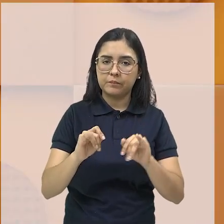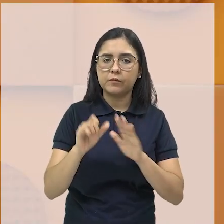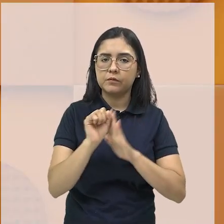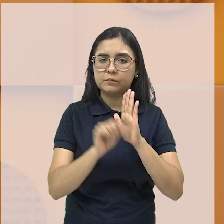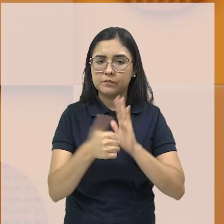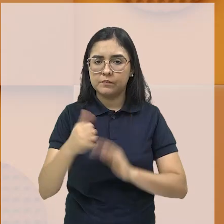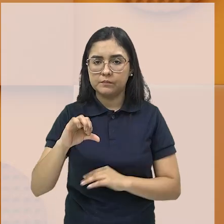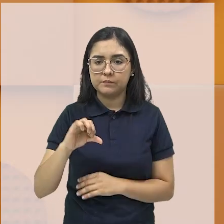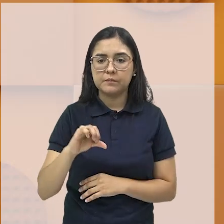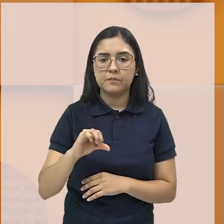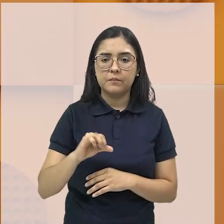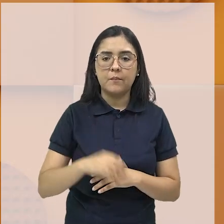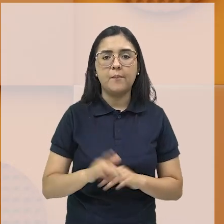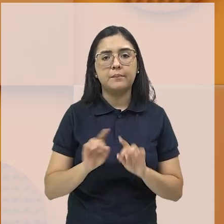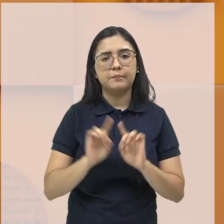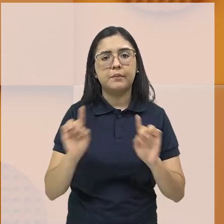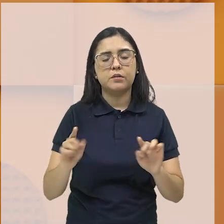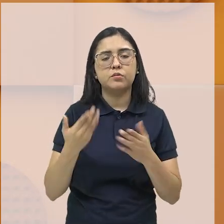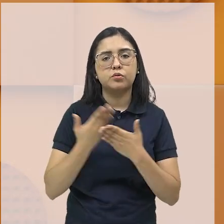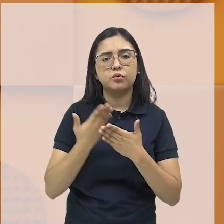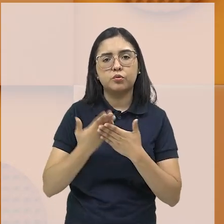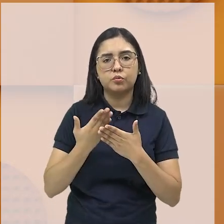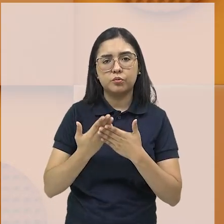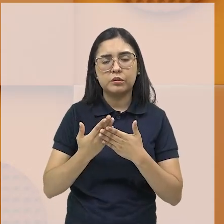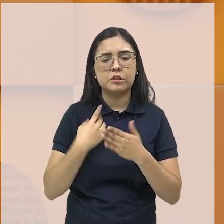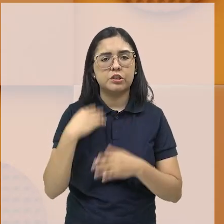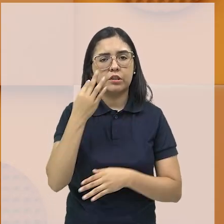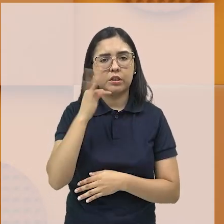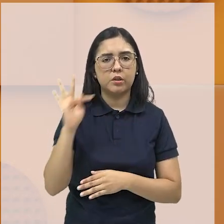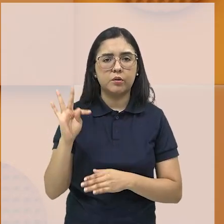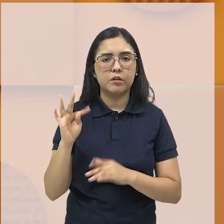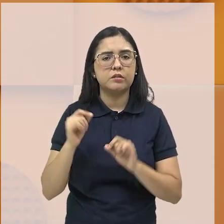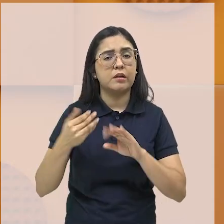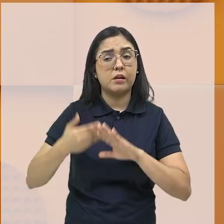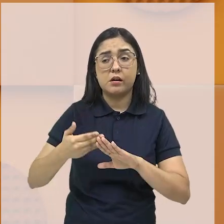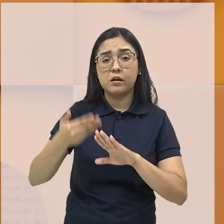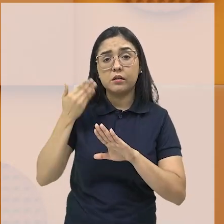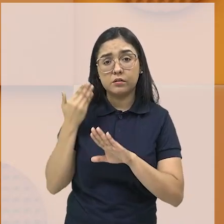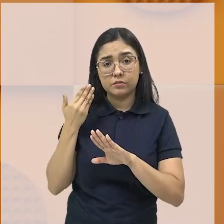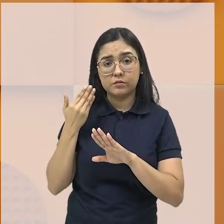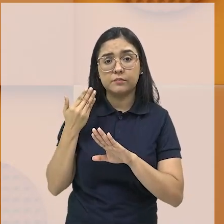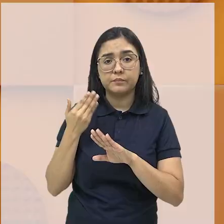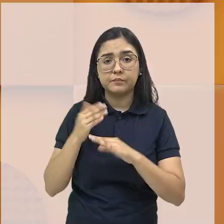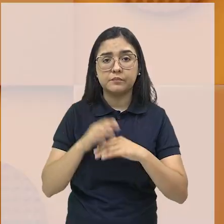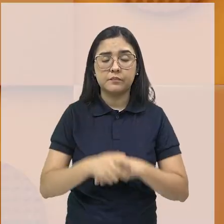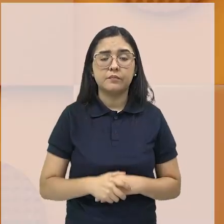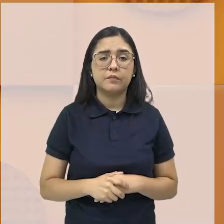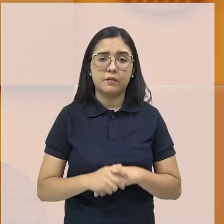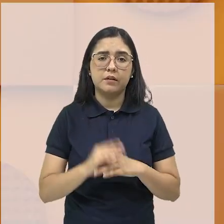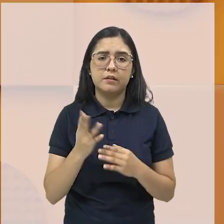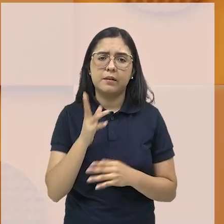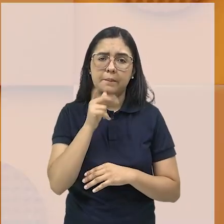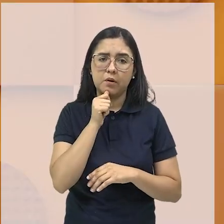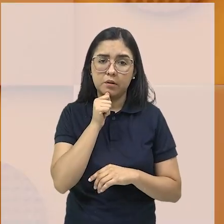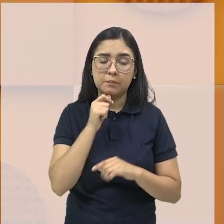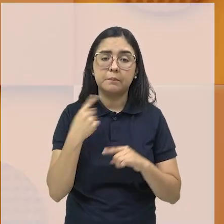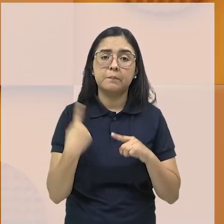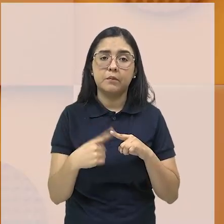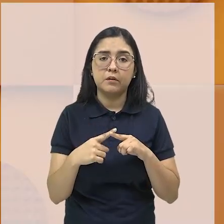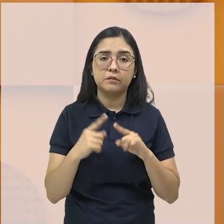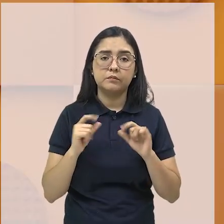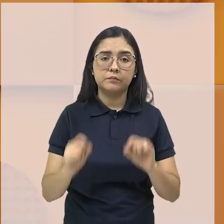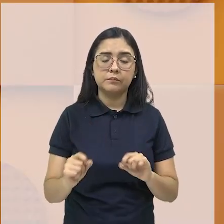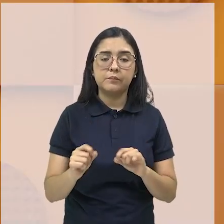século XIX, mas seus estudos e essas teorias, elas vêm até de antes, né? Ele demora um pouquinho justamente por